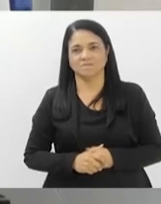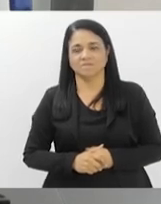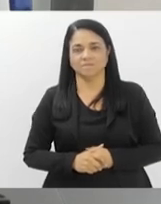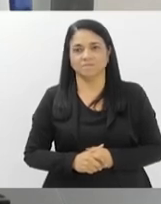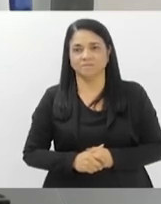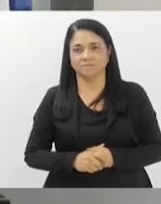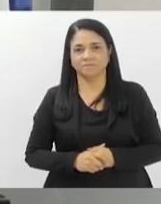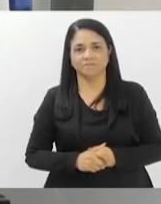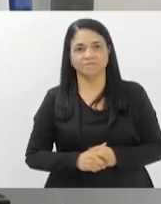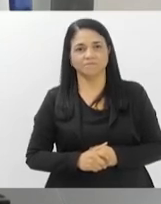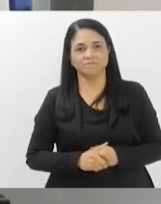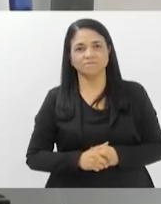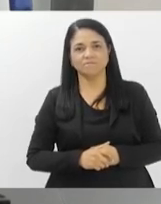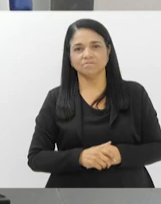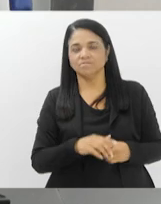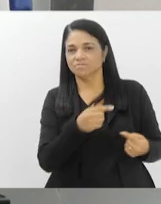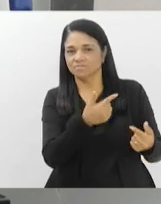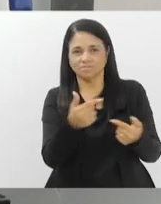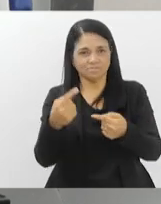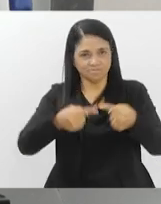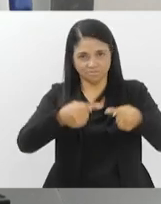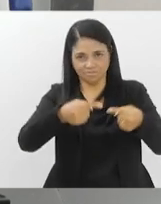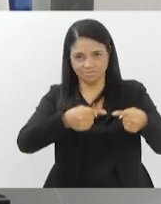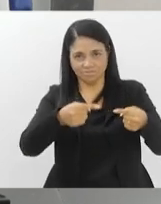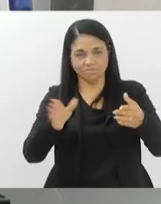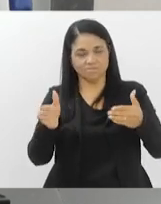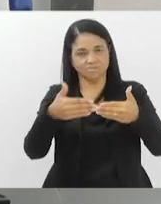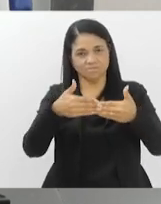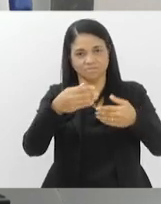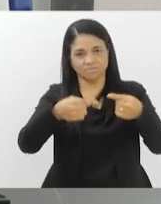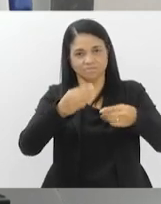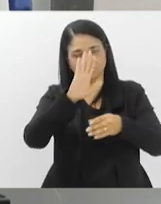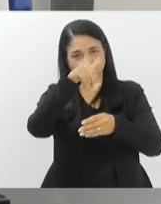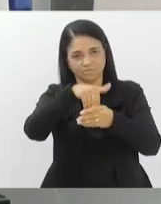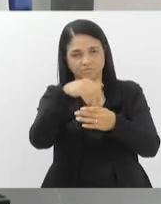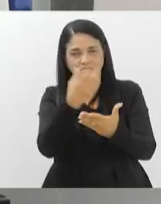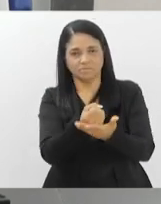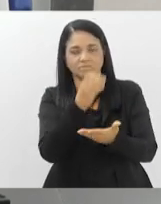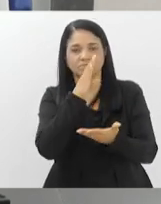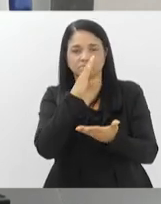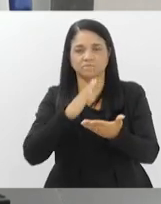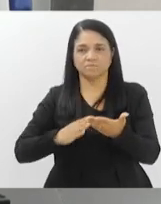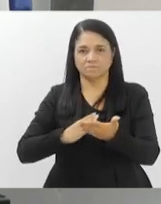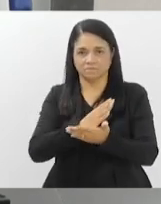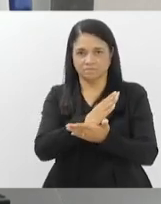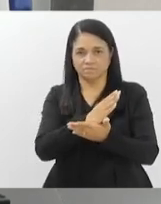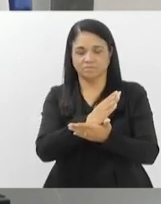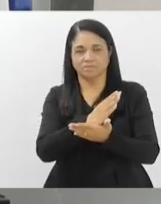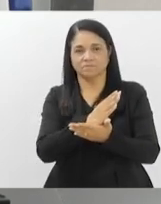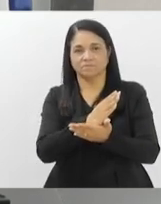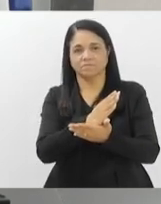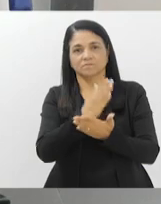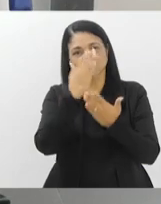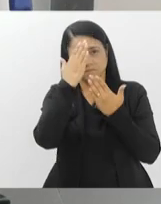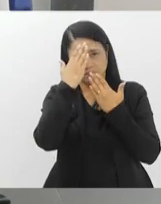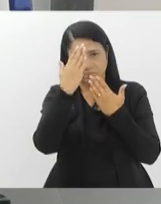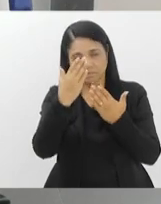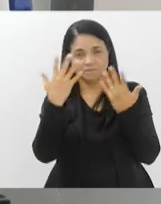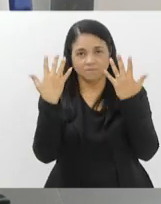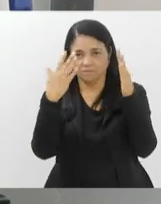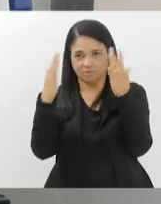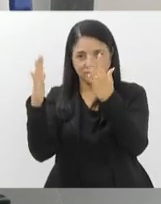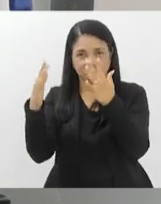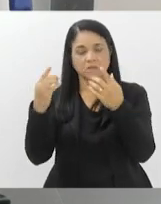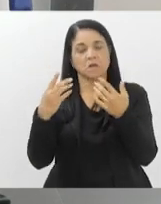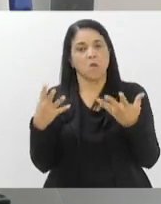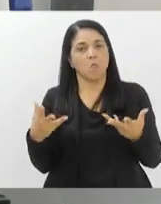Então, não havendo quem queira discutir, encerrada a discussão, em votação, senhores que aprovam. Pergunta como estão, aprovado, agradeço e parabenizo a qualidade